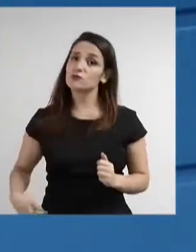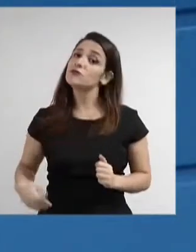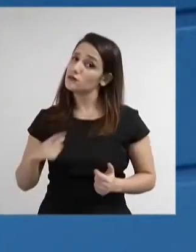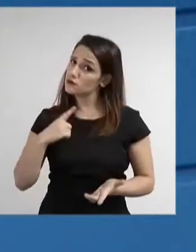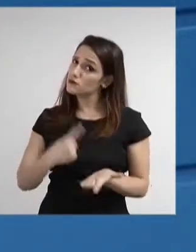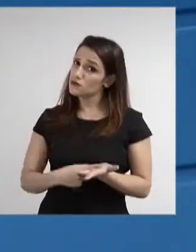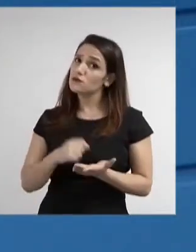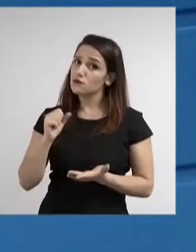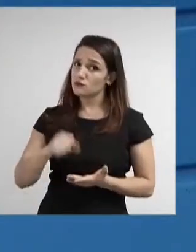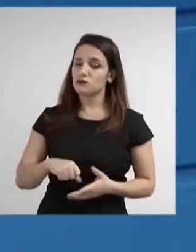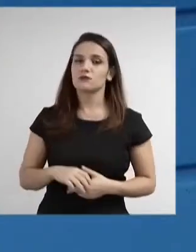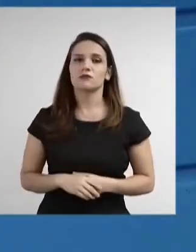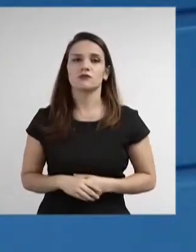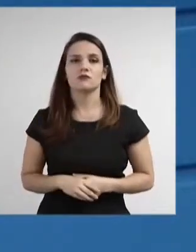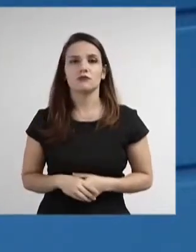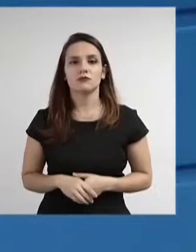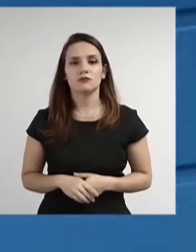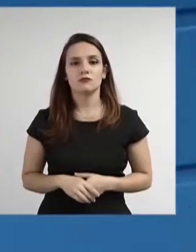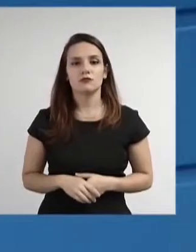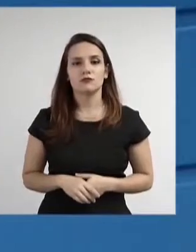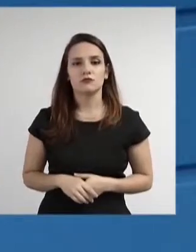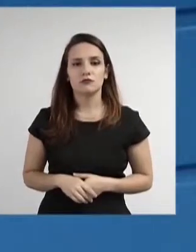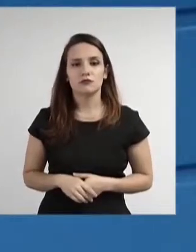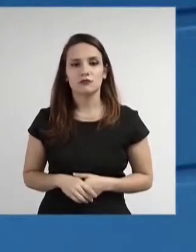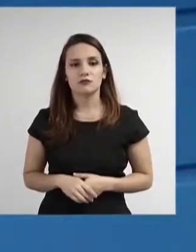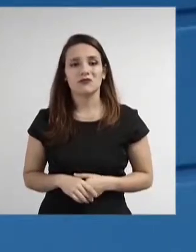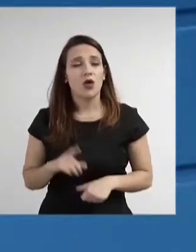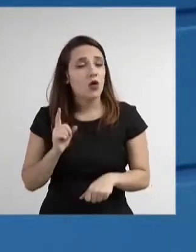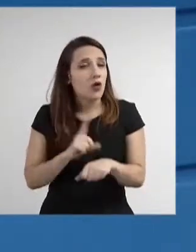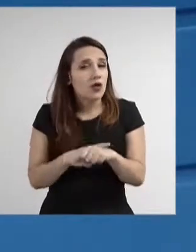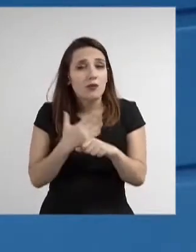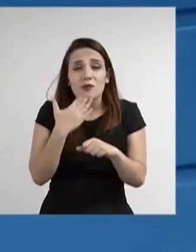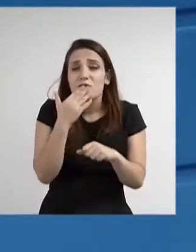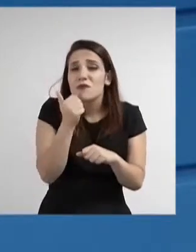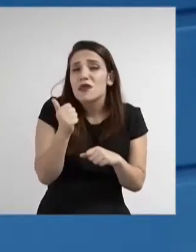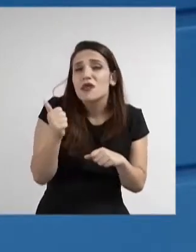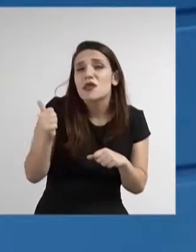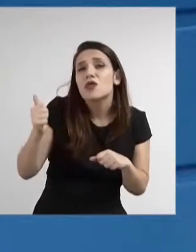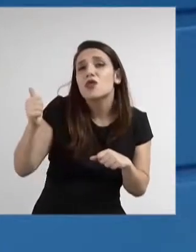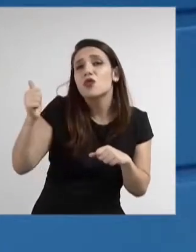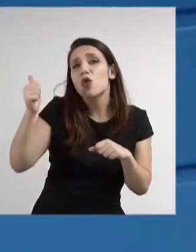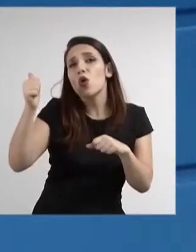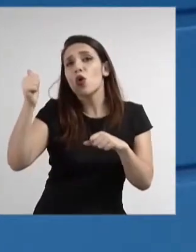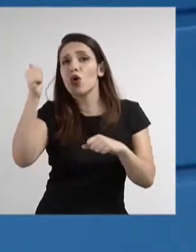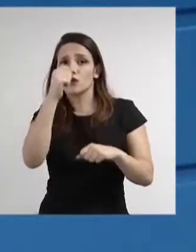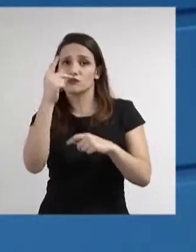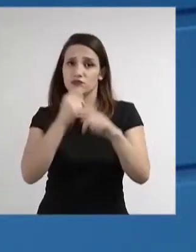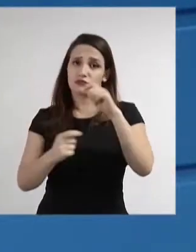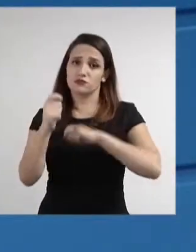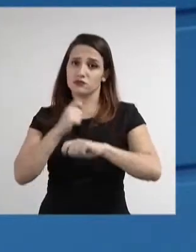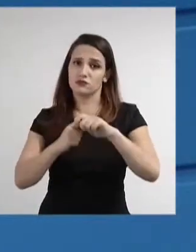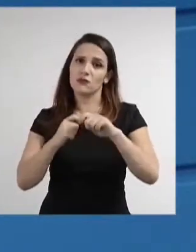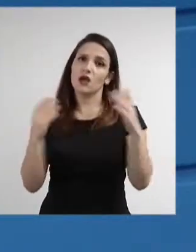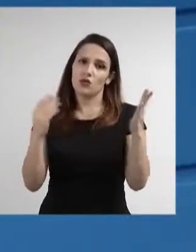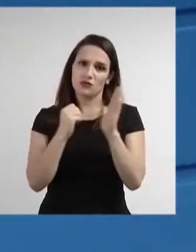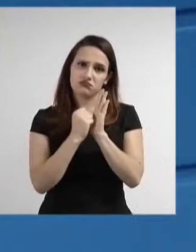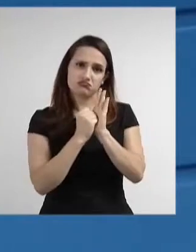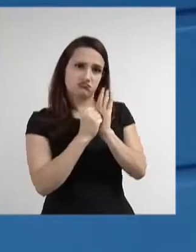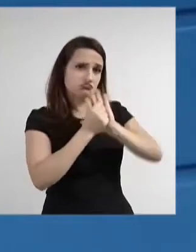compromisso de que na primeira melhoria ainda esse ano, aí brevemente, nós podemos ter aí no primeiro